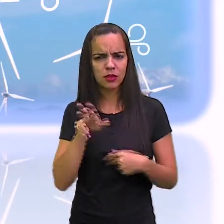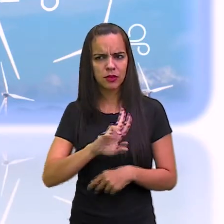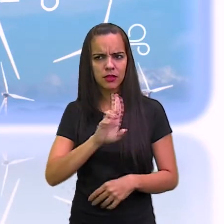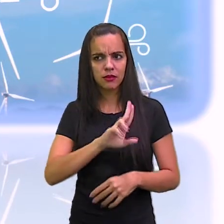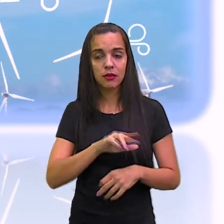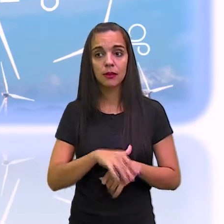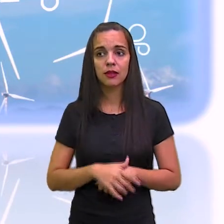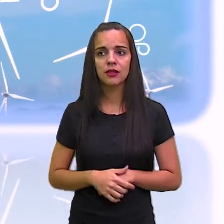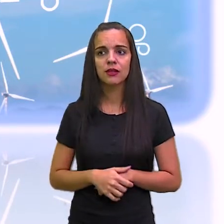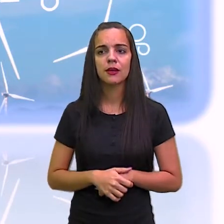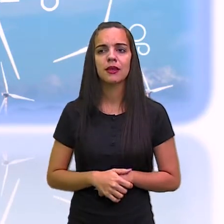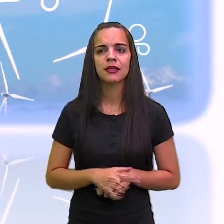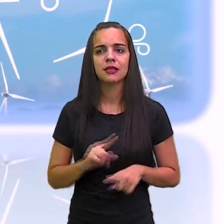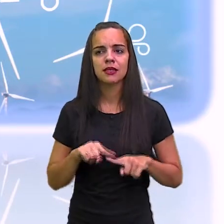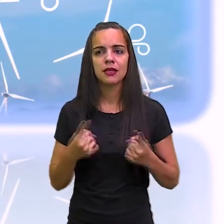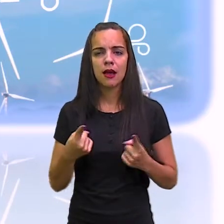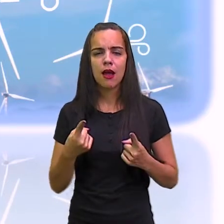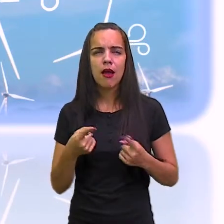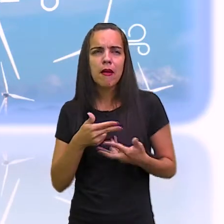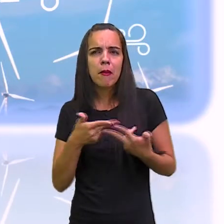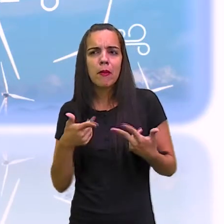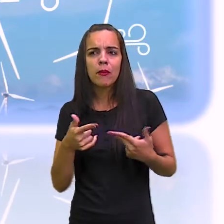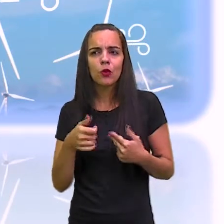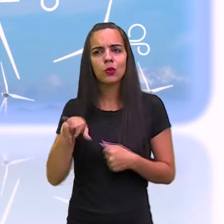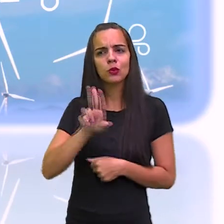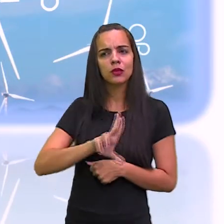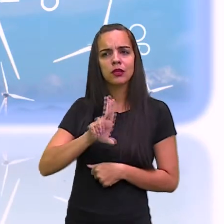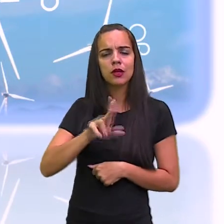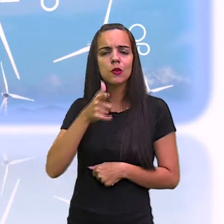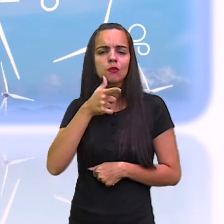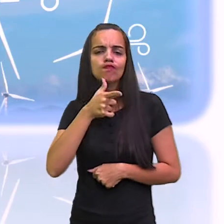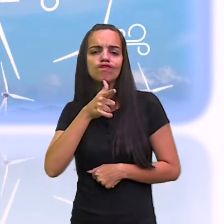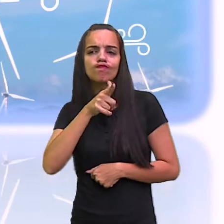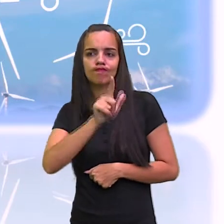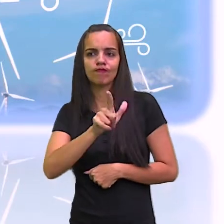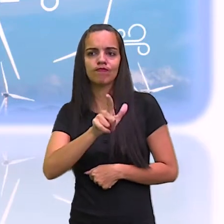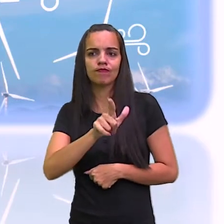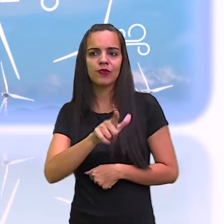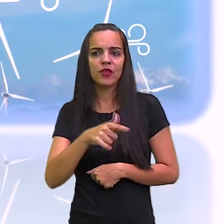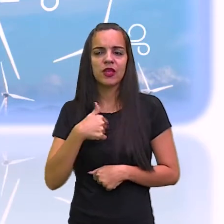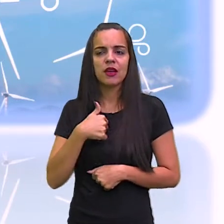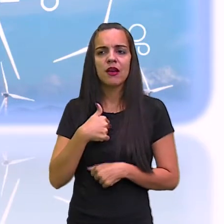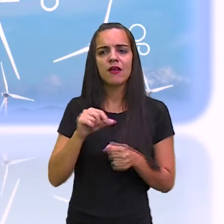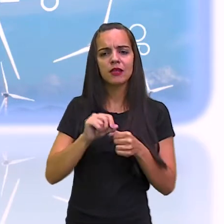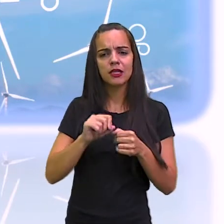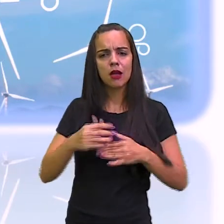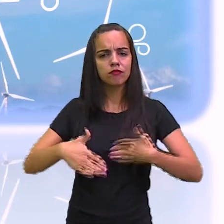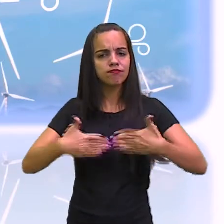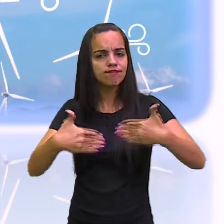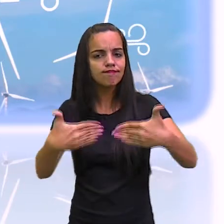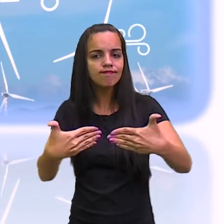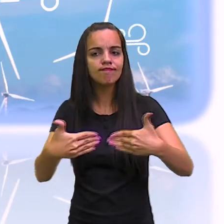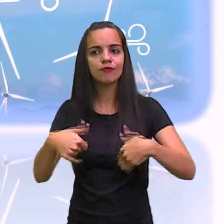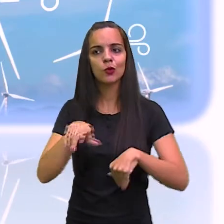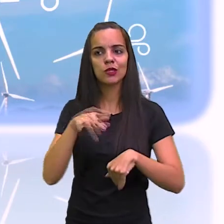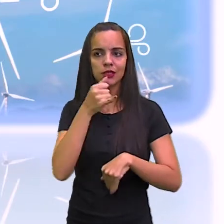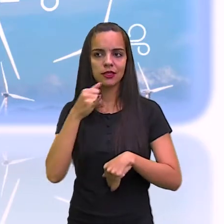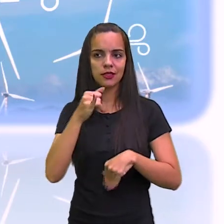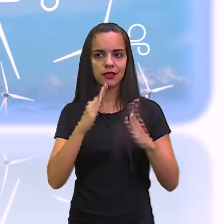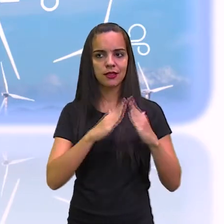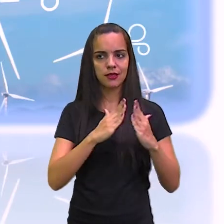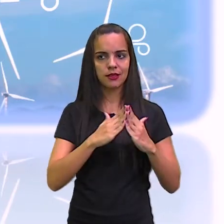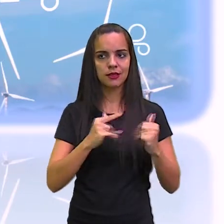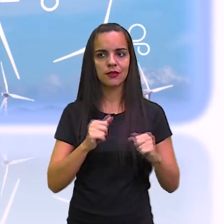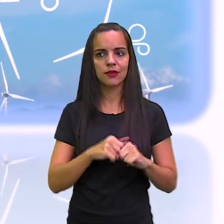mesmo? É mais uma maneira da gente conseguir colocar estas energias como